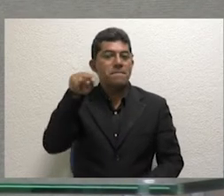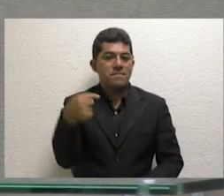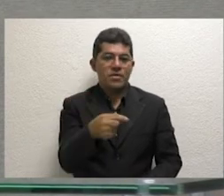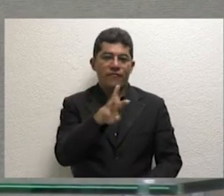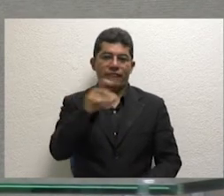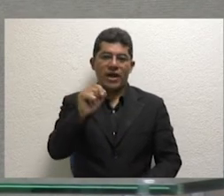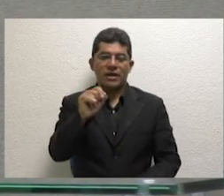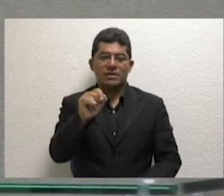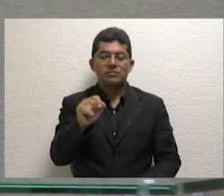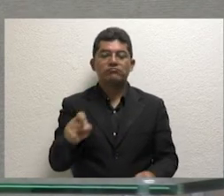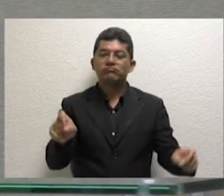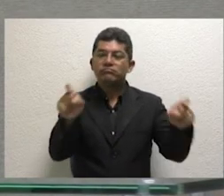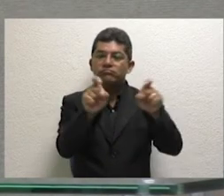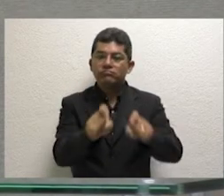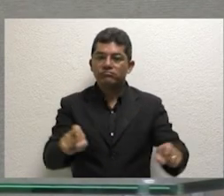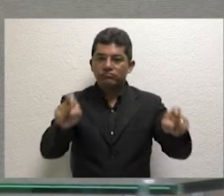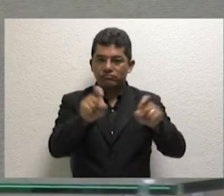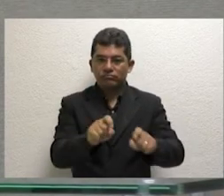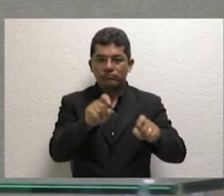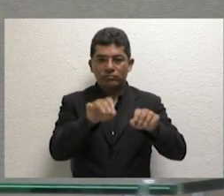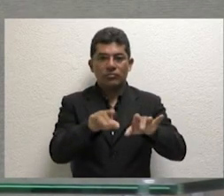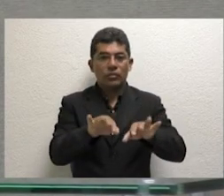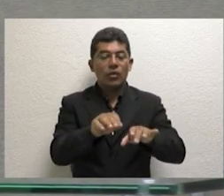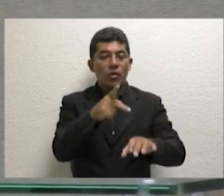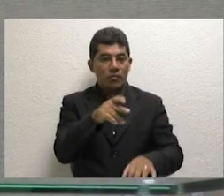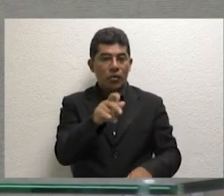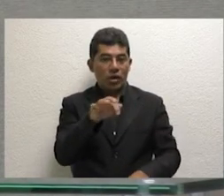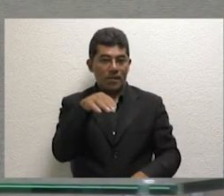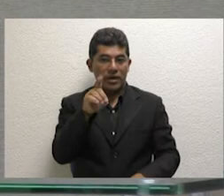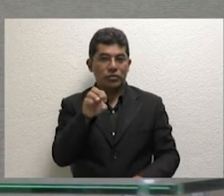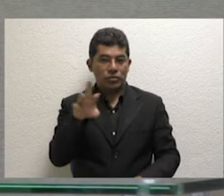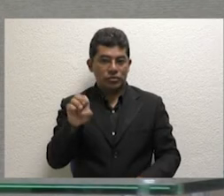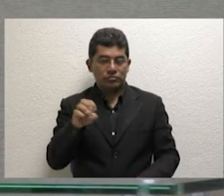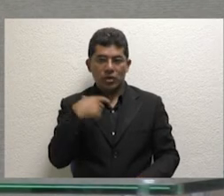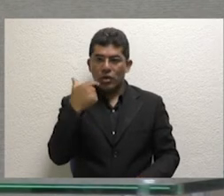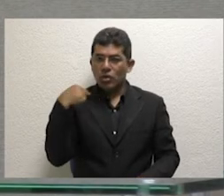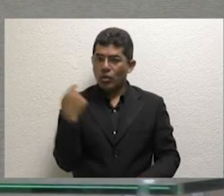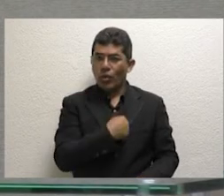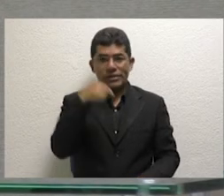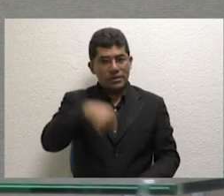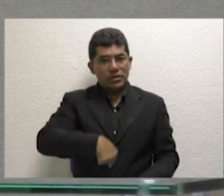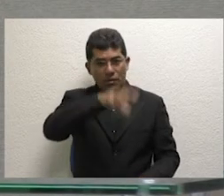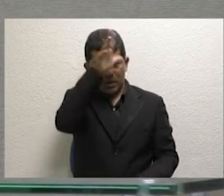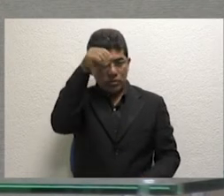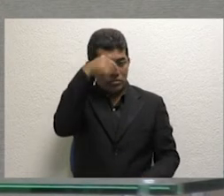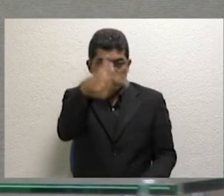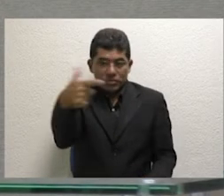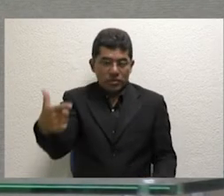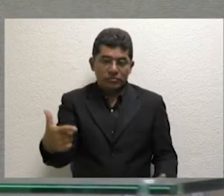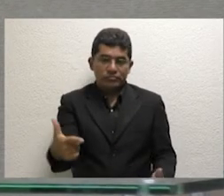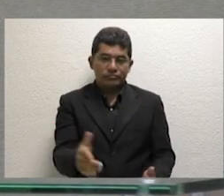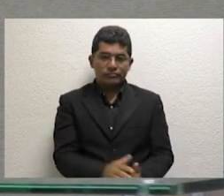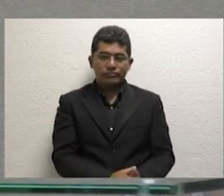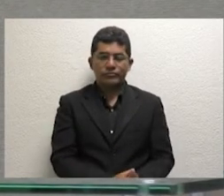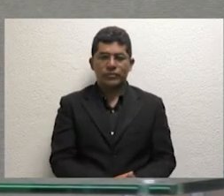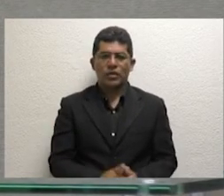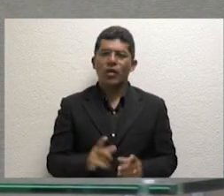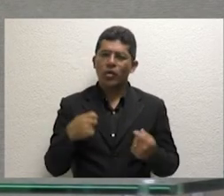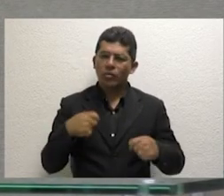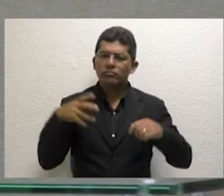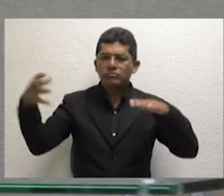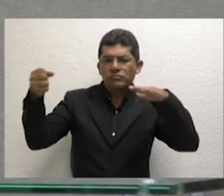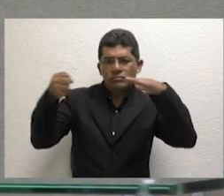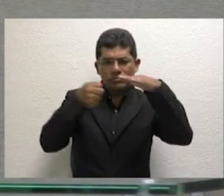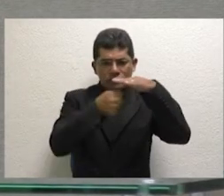programadores e nós não temos programadores então nós precisamos trazer